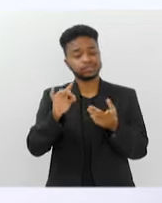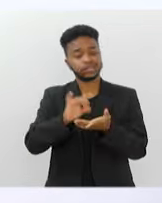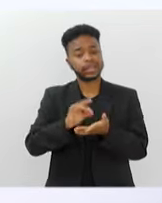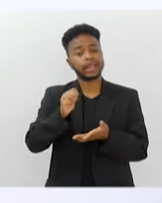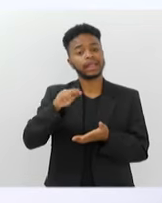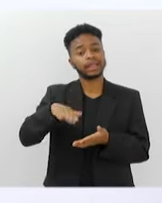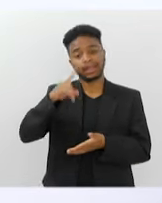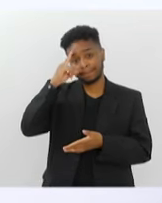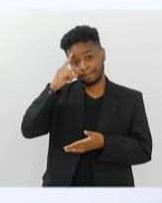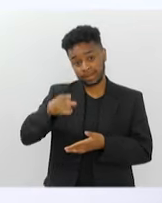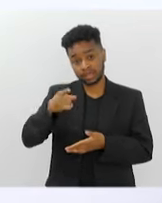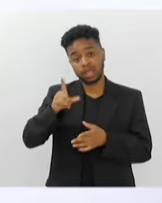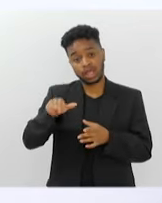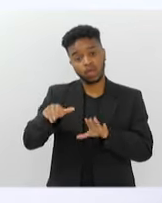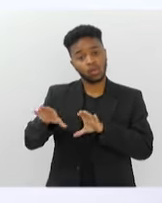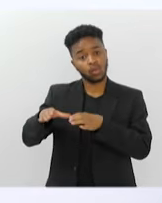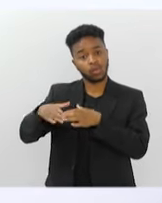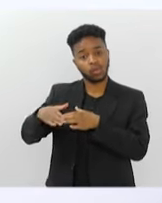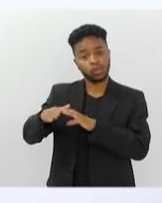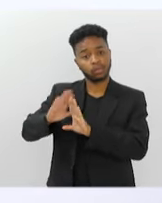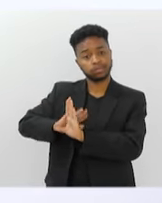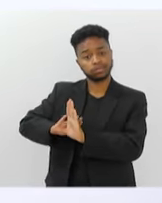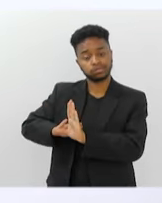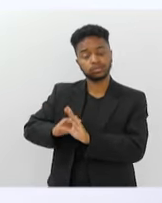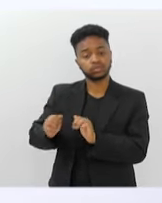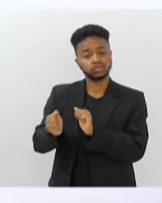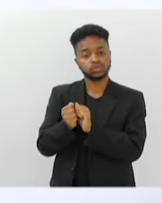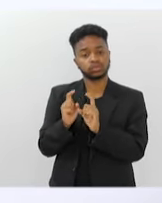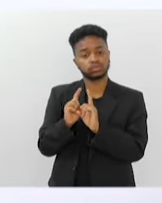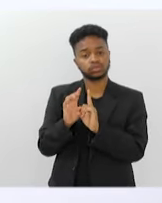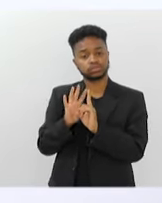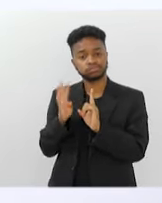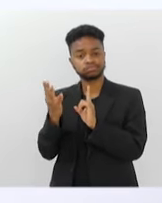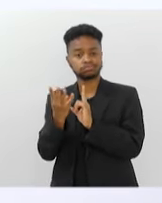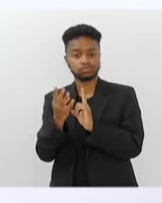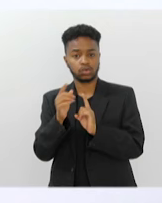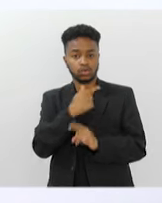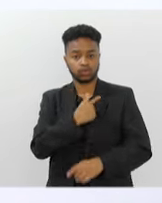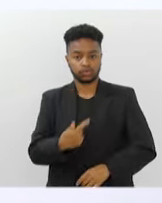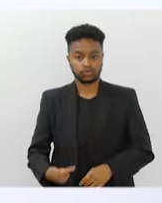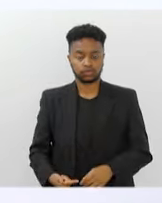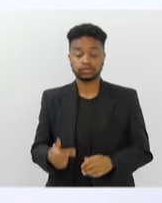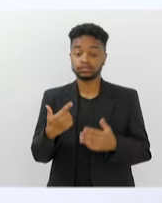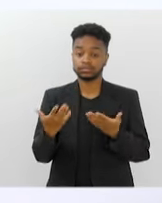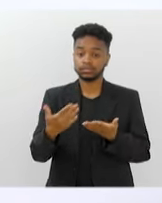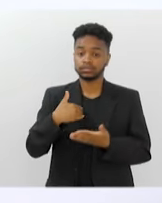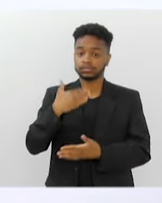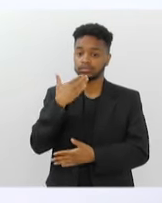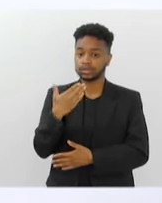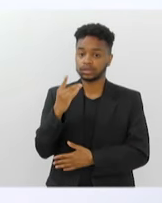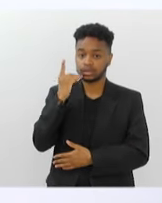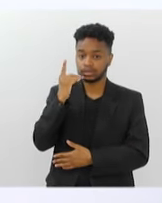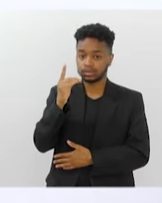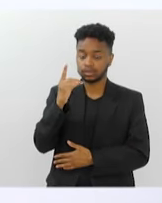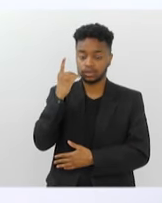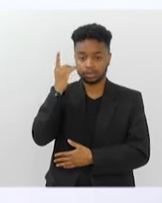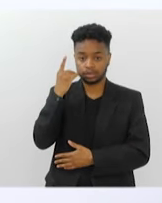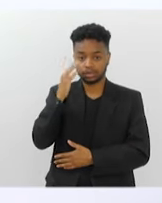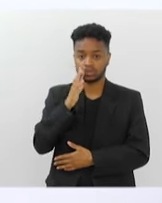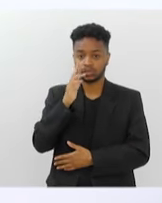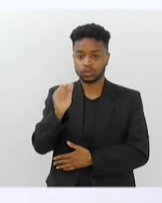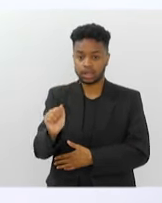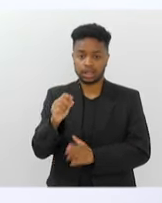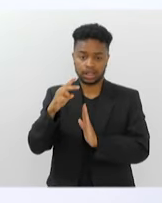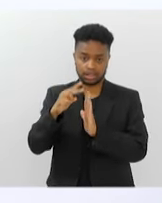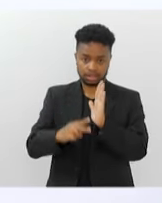aqueles nicho Zinho que circula ao entorno do governador Então queria que vossa excelência Senor Deputado Rodrigo Amori lesse parte